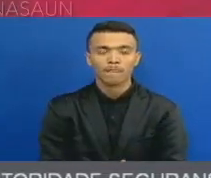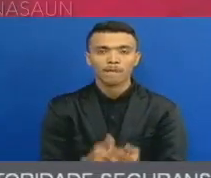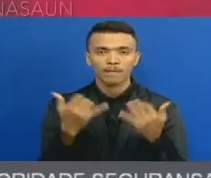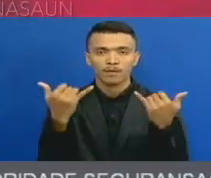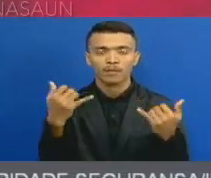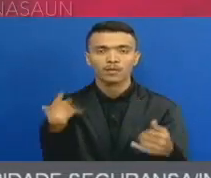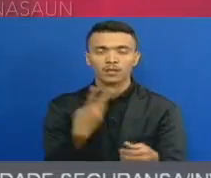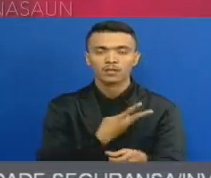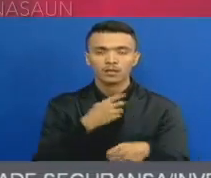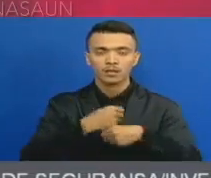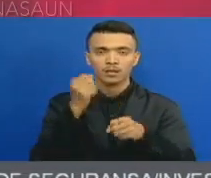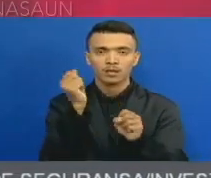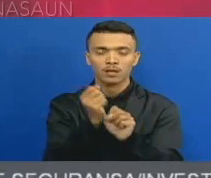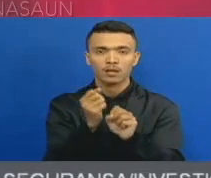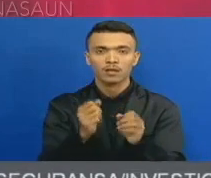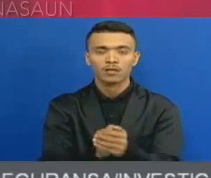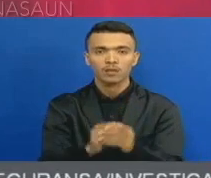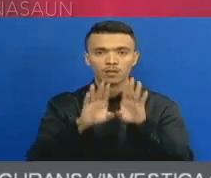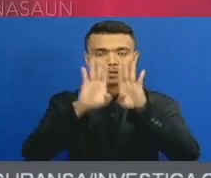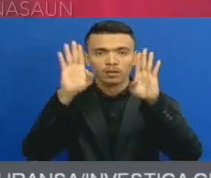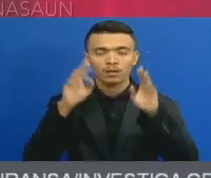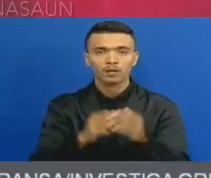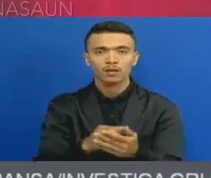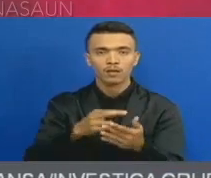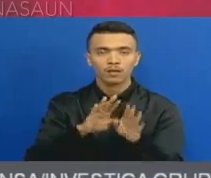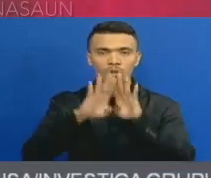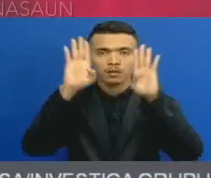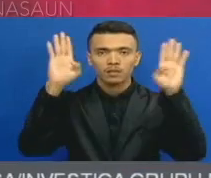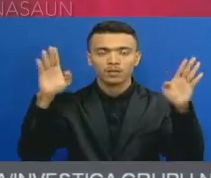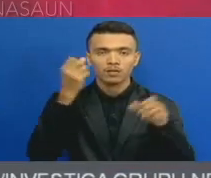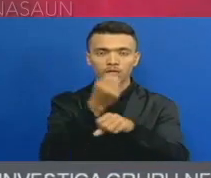está o lançamento fato da Laulu,